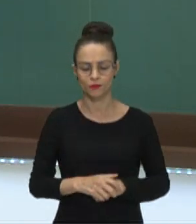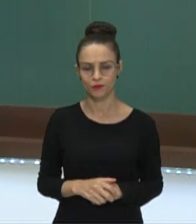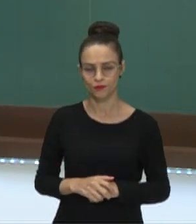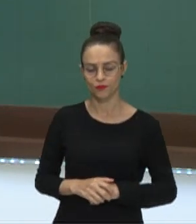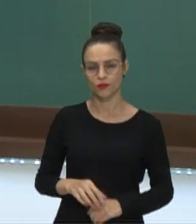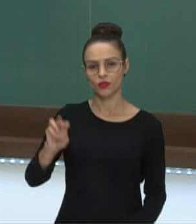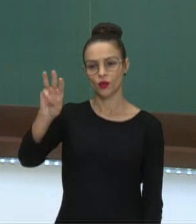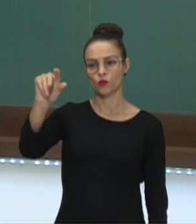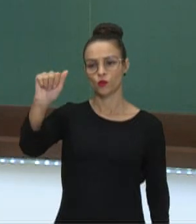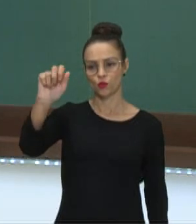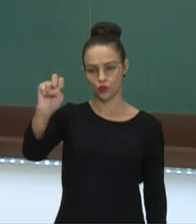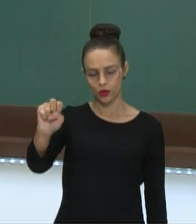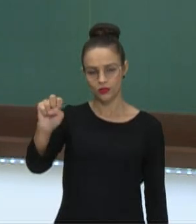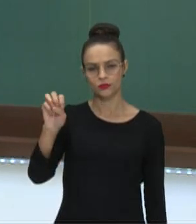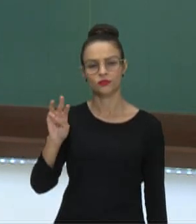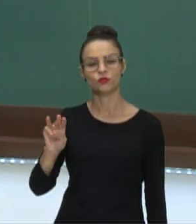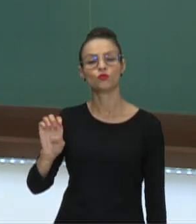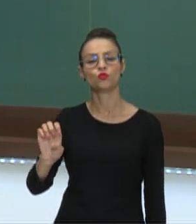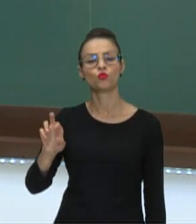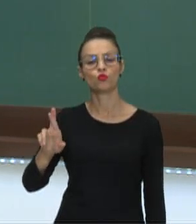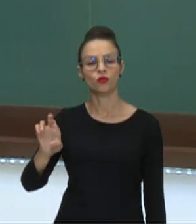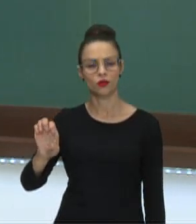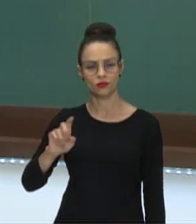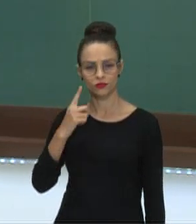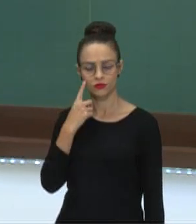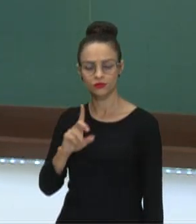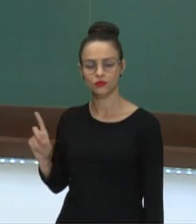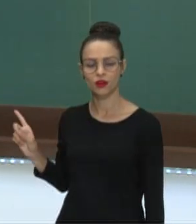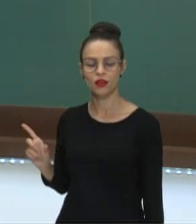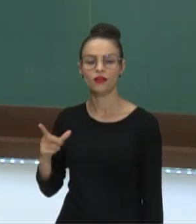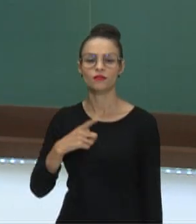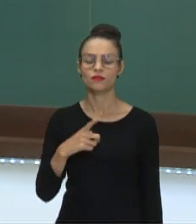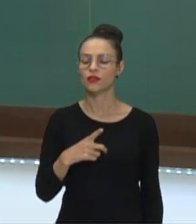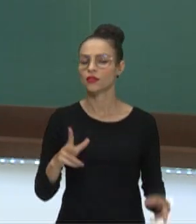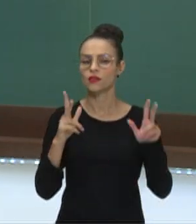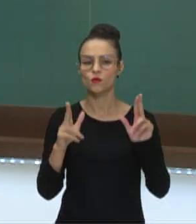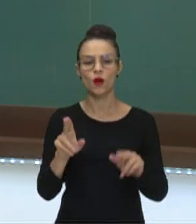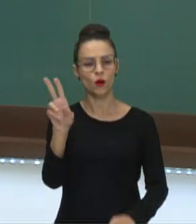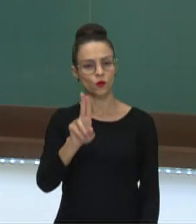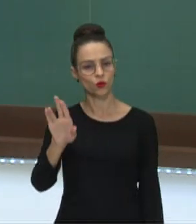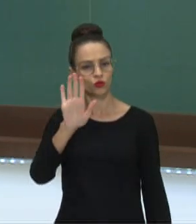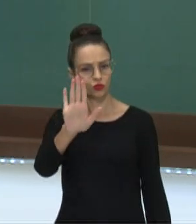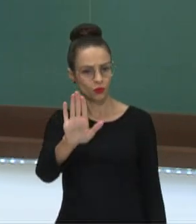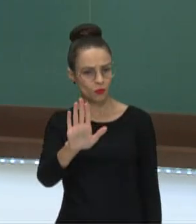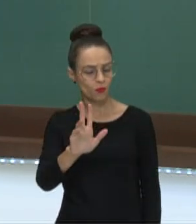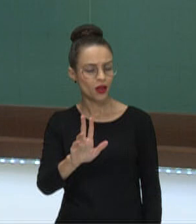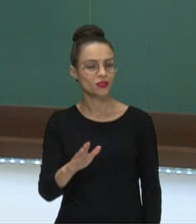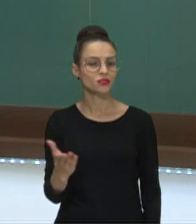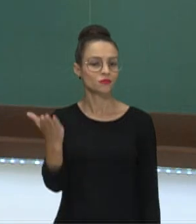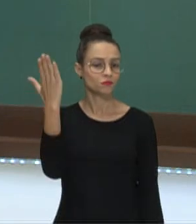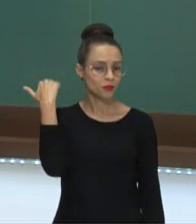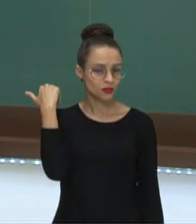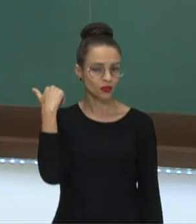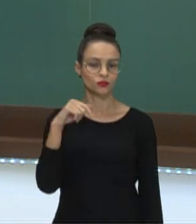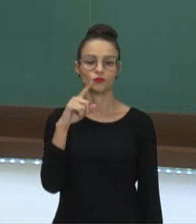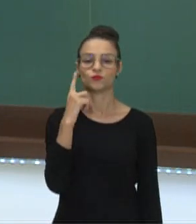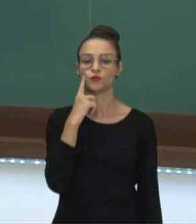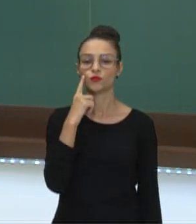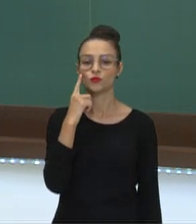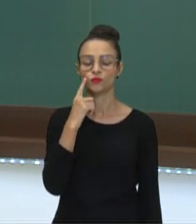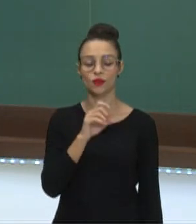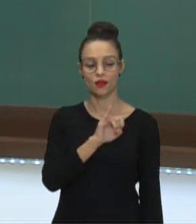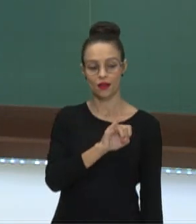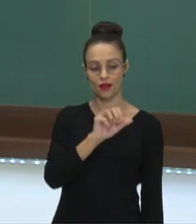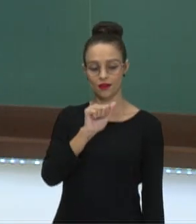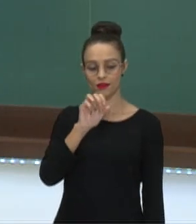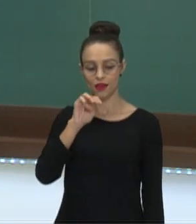was e o were, como podemos ver nesses fragmentos, eles têm o mesmo uso, porém vão representar o passado. Então, I